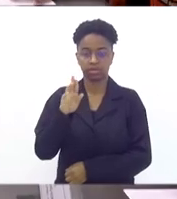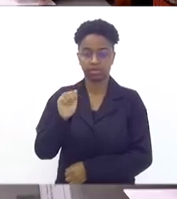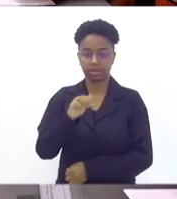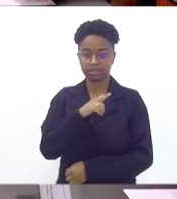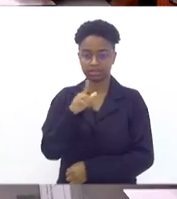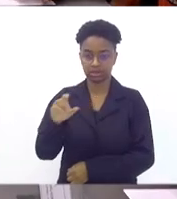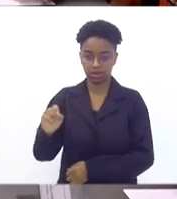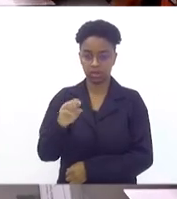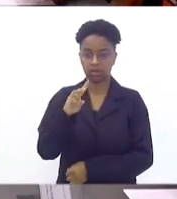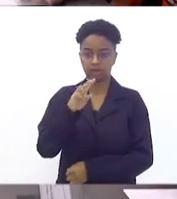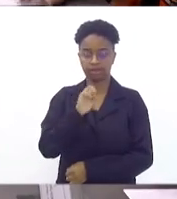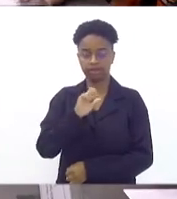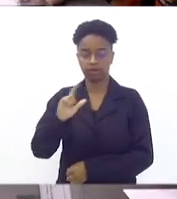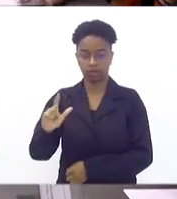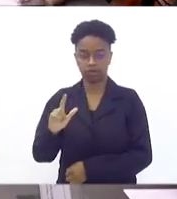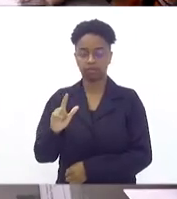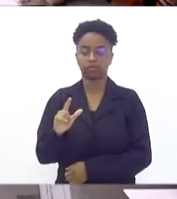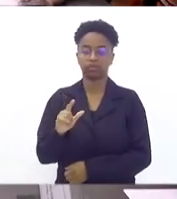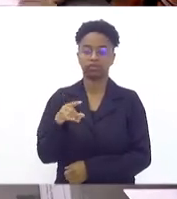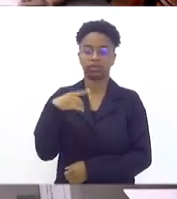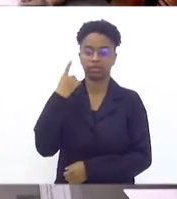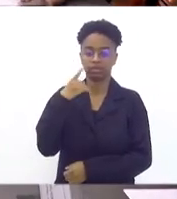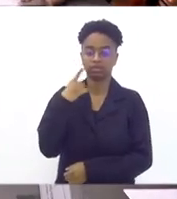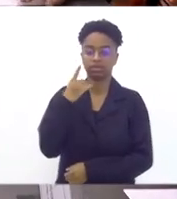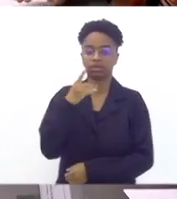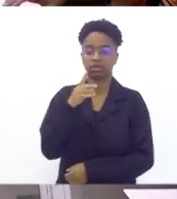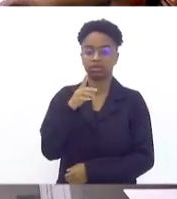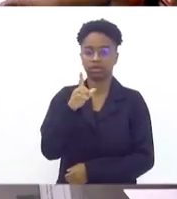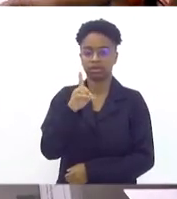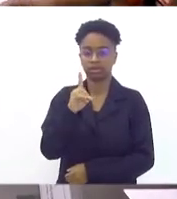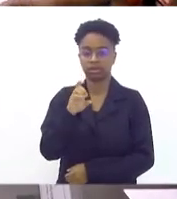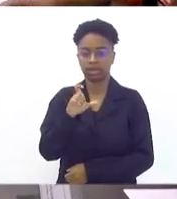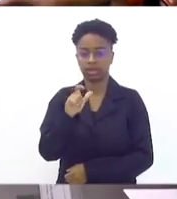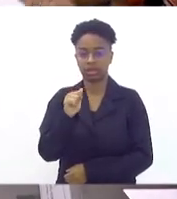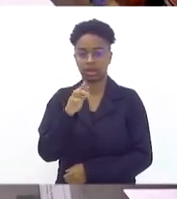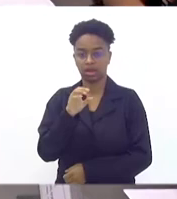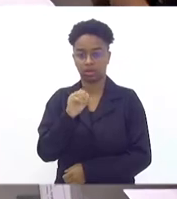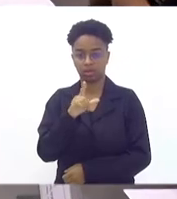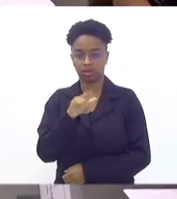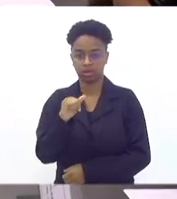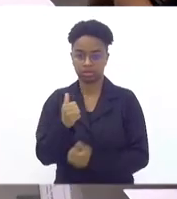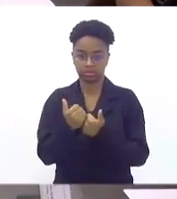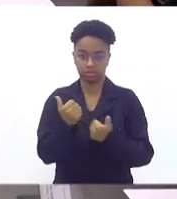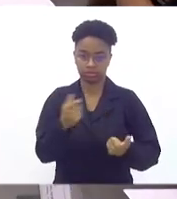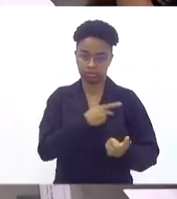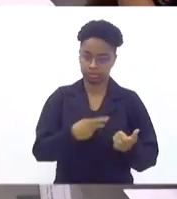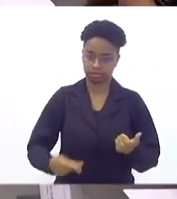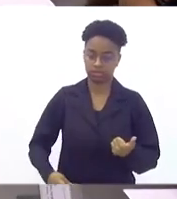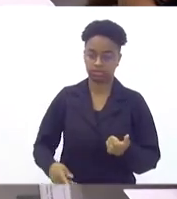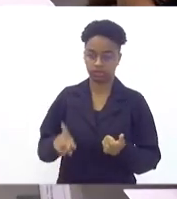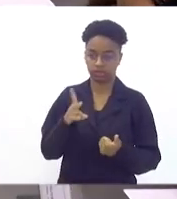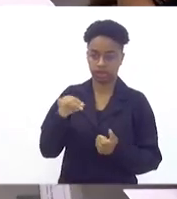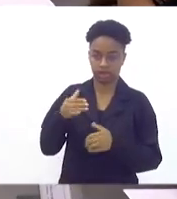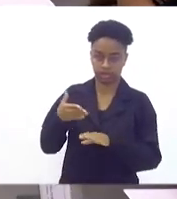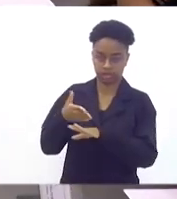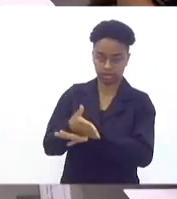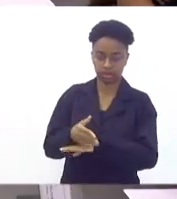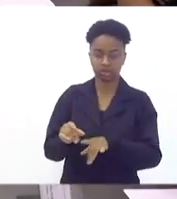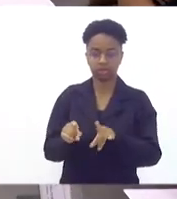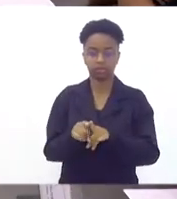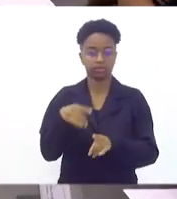Deputado Valdo Ceasa Deputado Guilherme olha nosso vice-presidente que tá aqui fora tá entrando Deputado